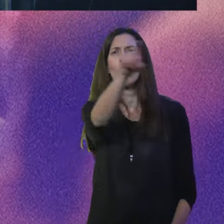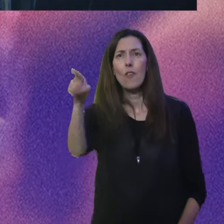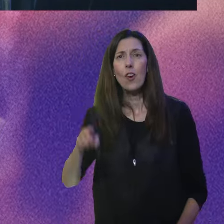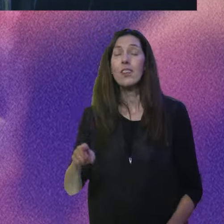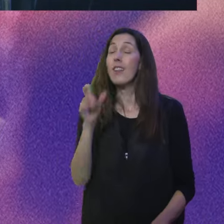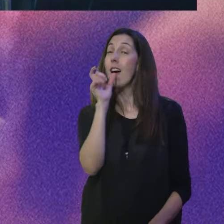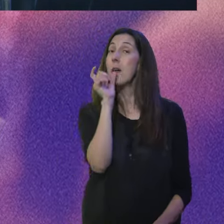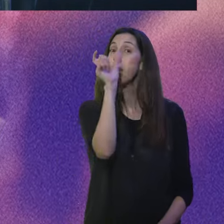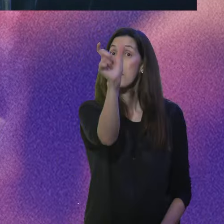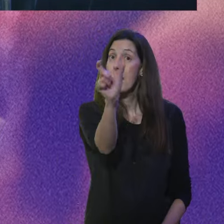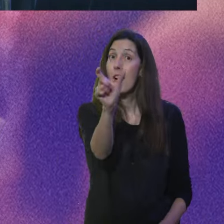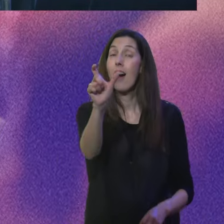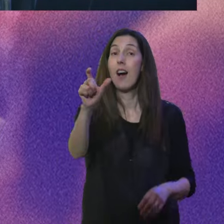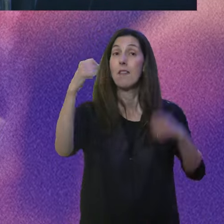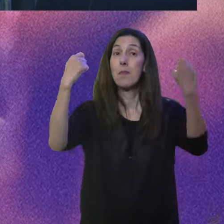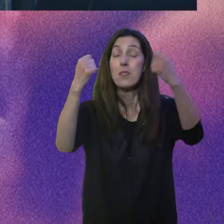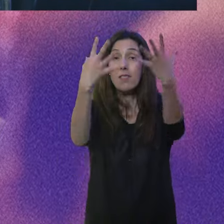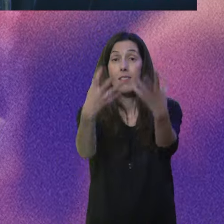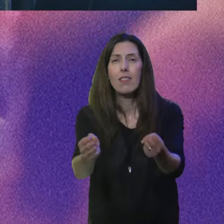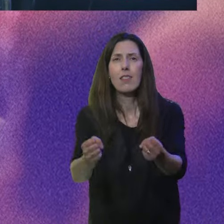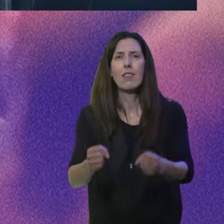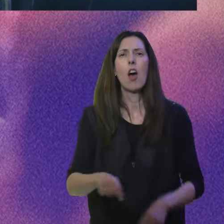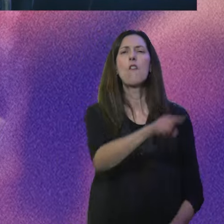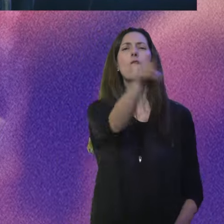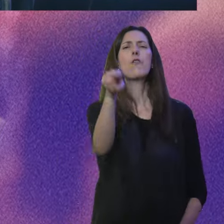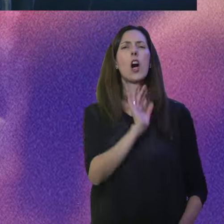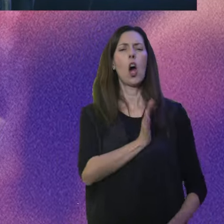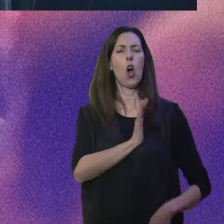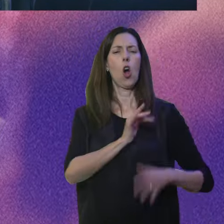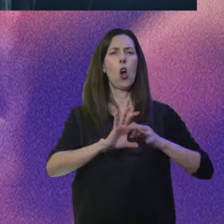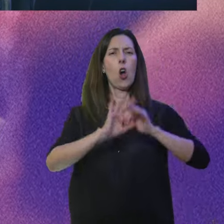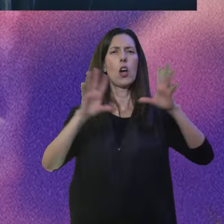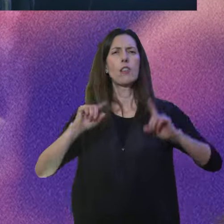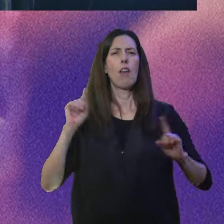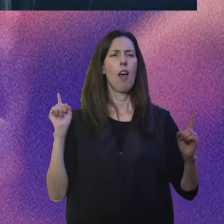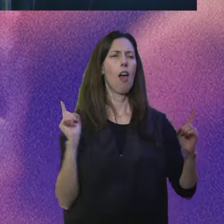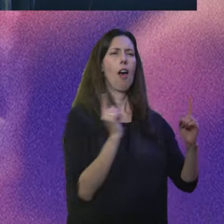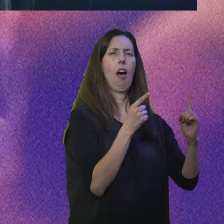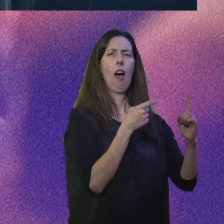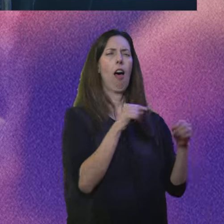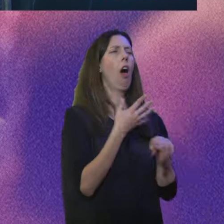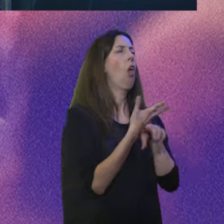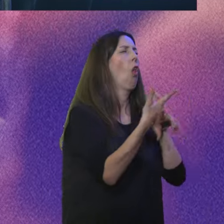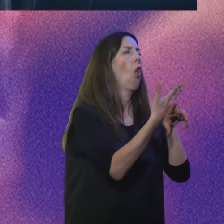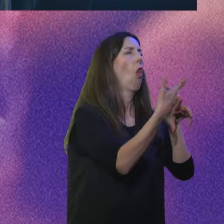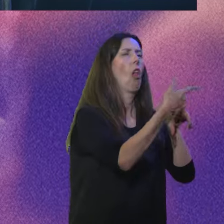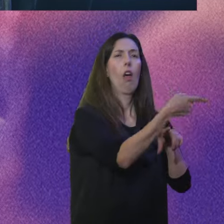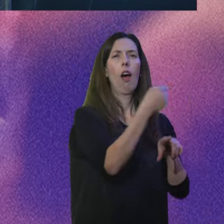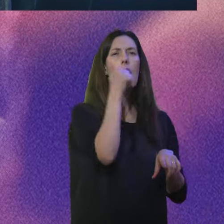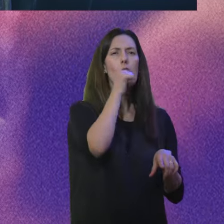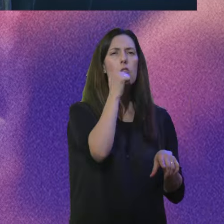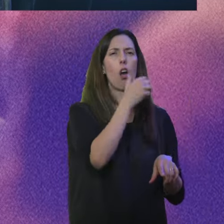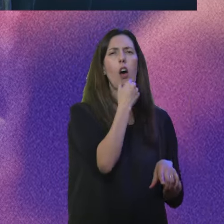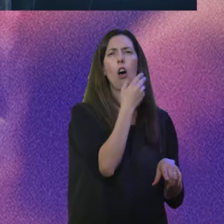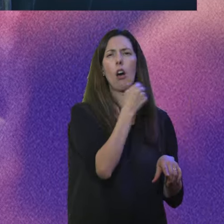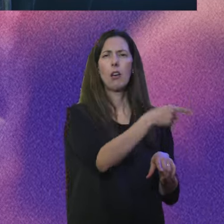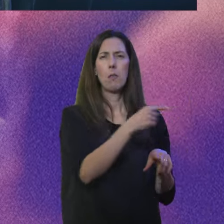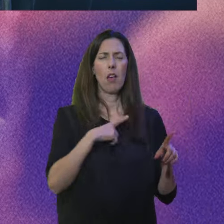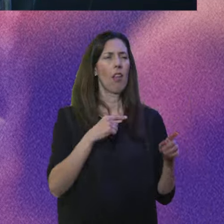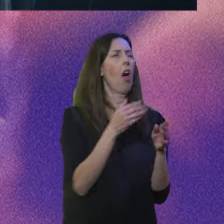minhas palavras. Não deixe que o seu coração se volte para os caminhos dela ou dele. Nem se perca em